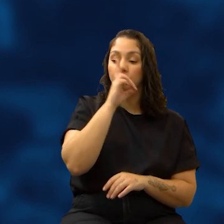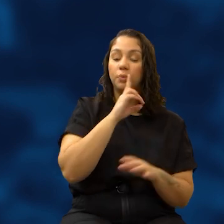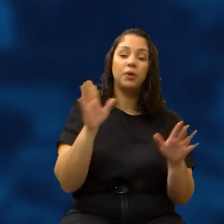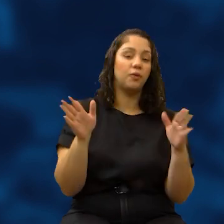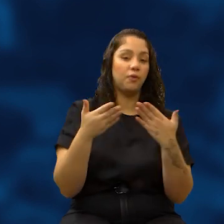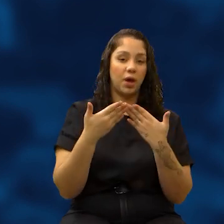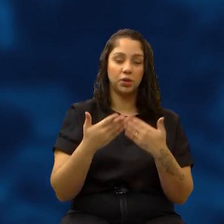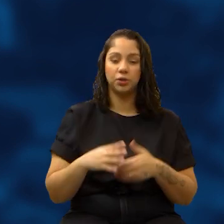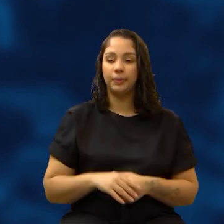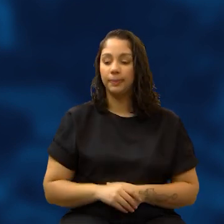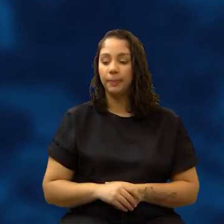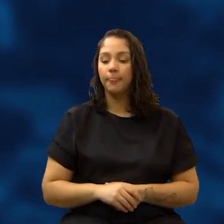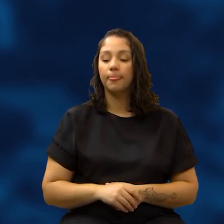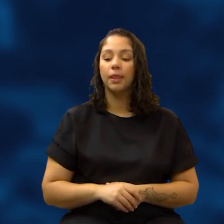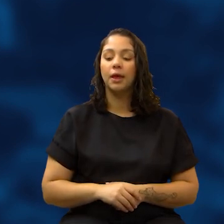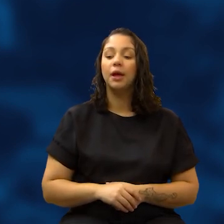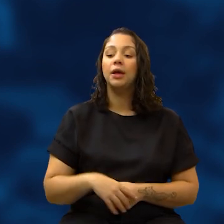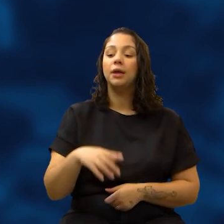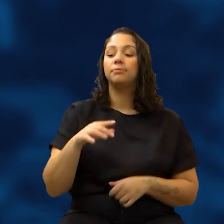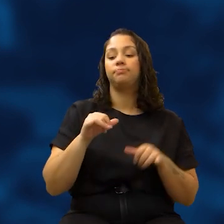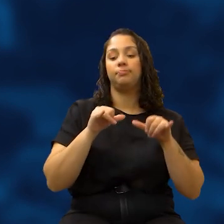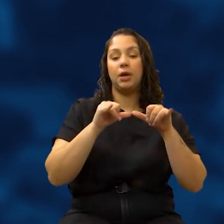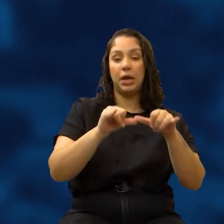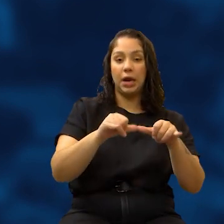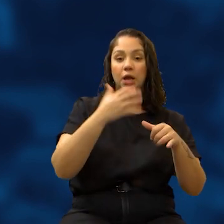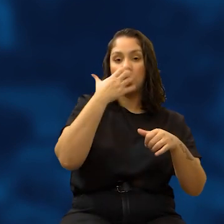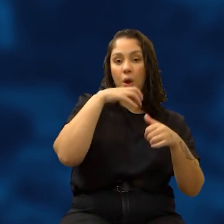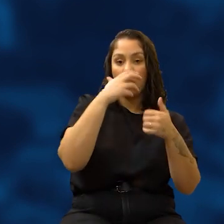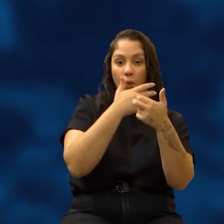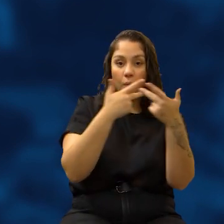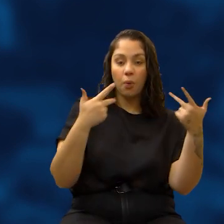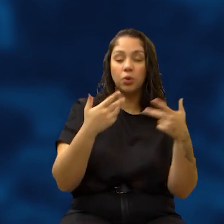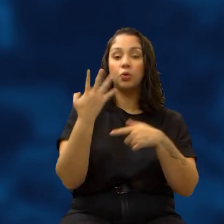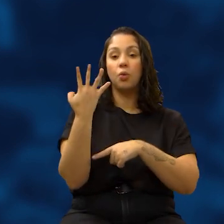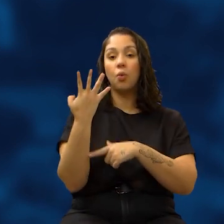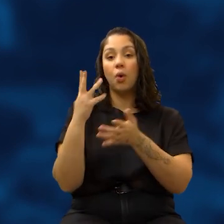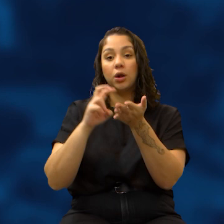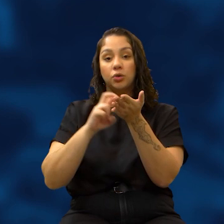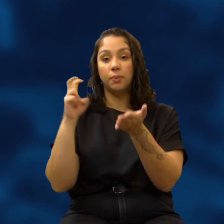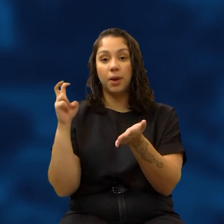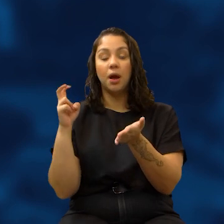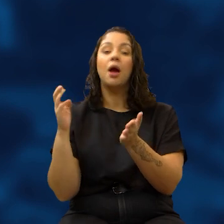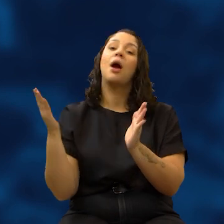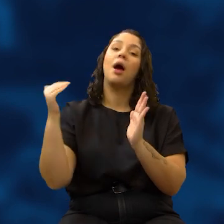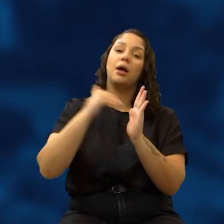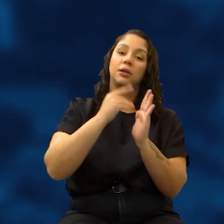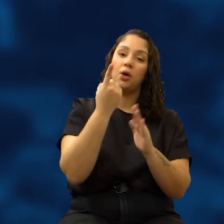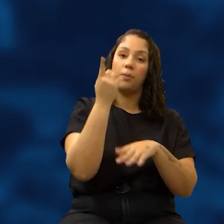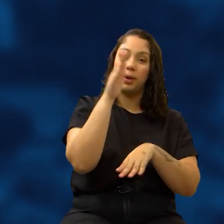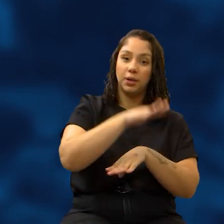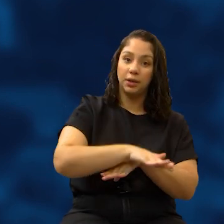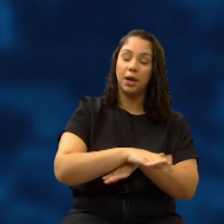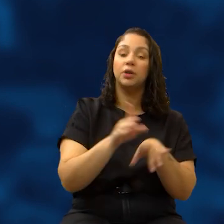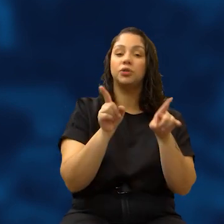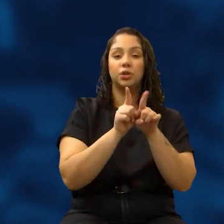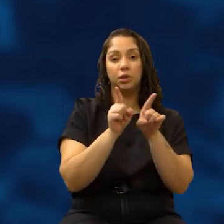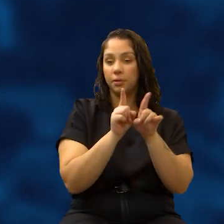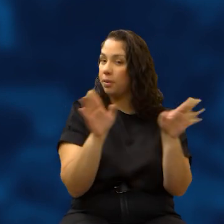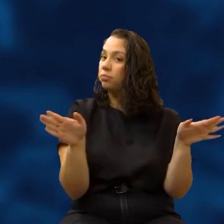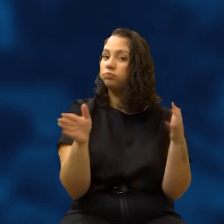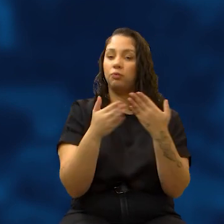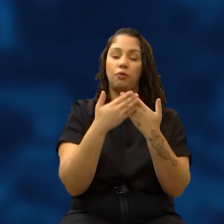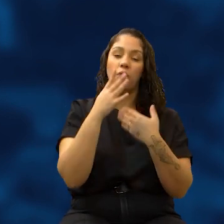e domingo permanece fechado. Já o Mercado Hortifruti abre das 4 horas da manhã à 1 da tarde e